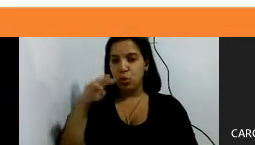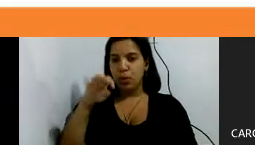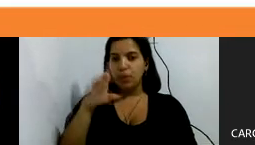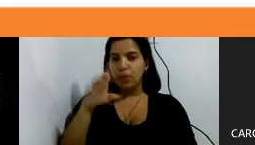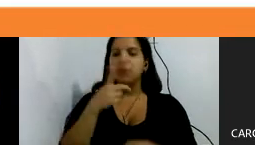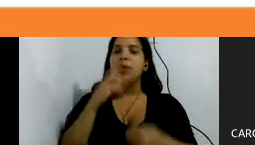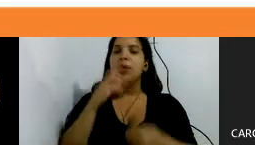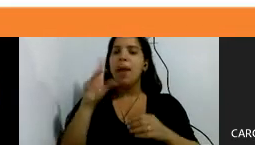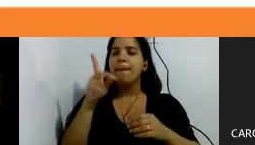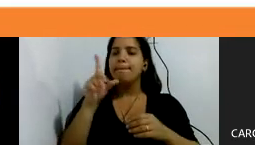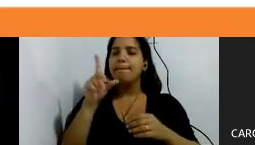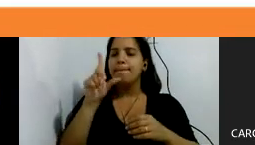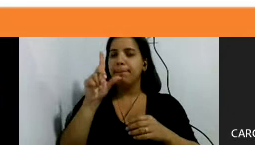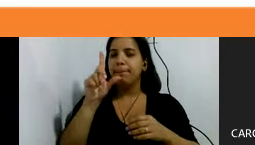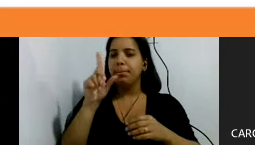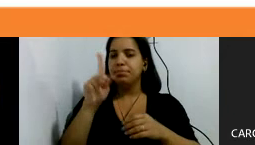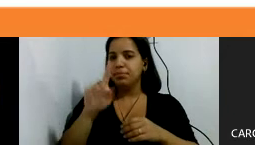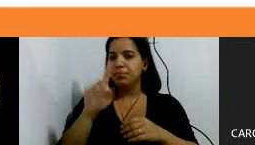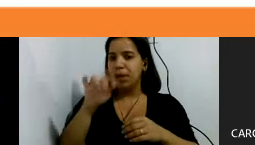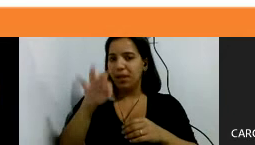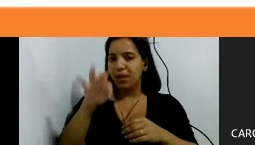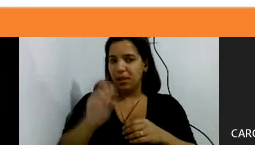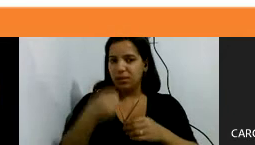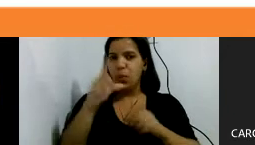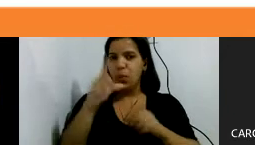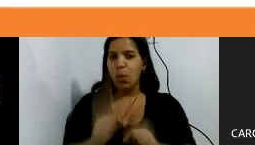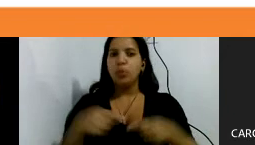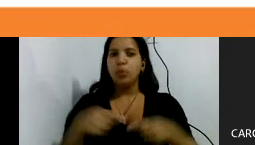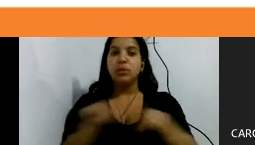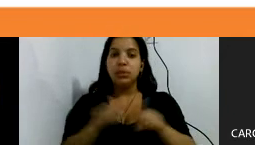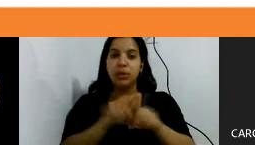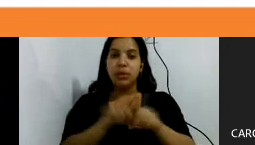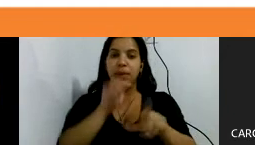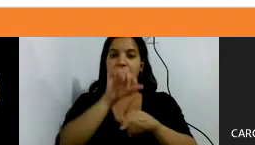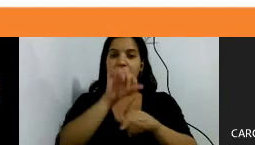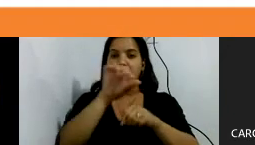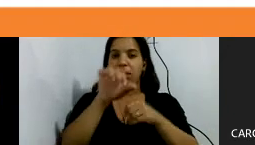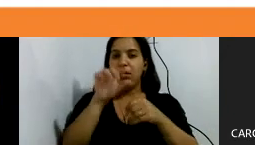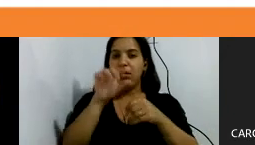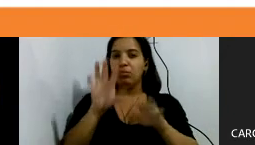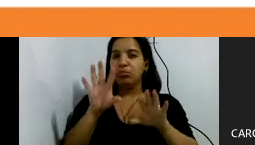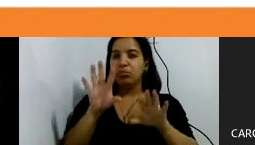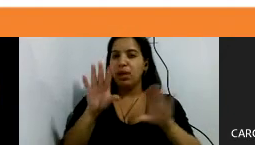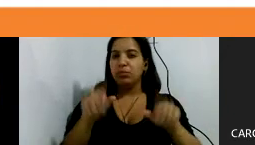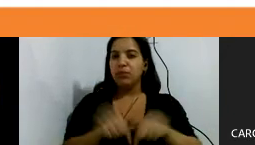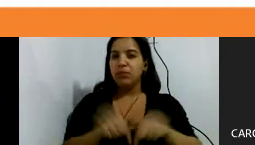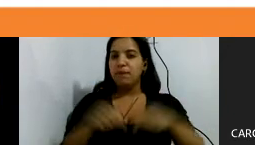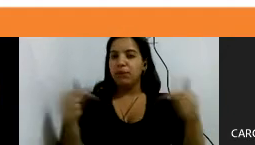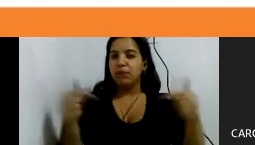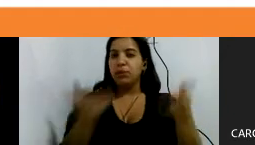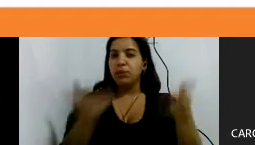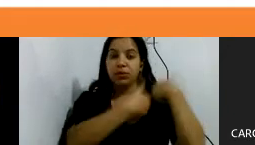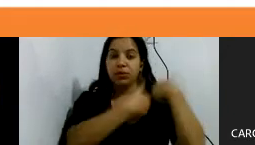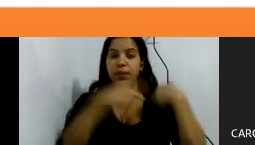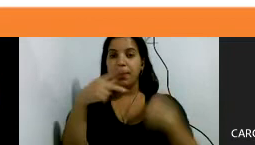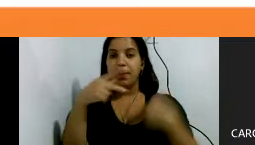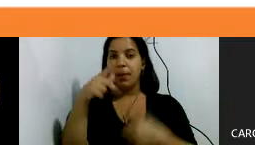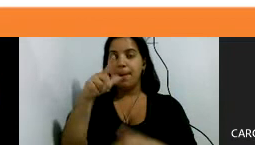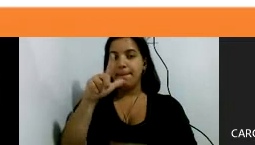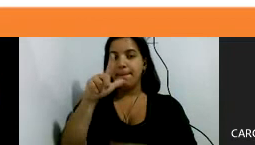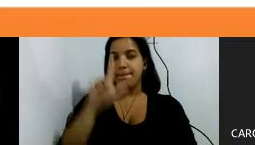de plaquetas, pacientes que têm distúrbio da função plaquetário, então são aqueles pacientes que apresentam